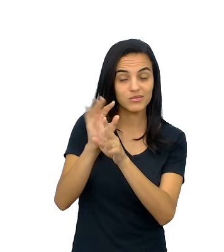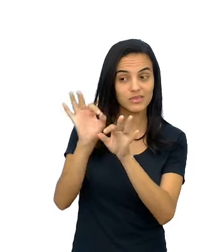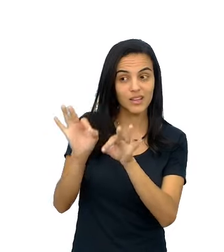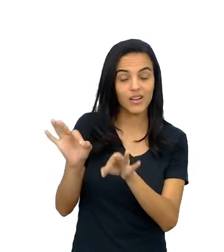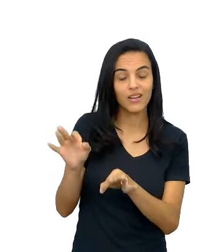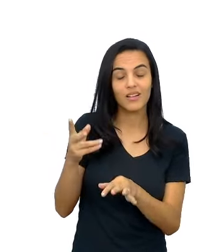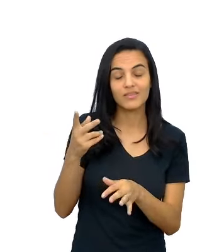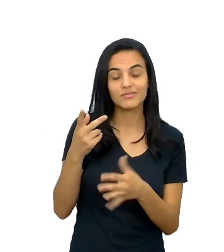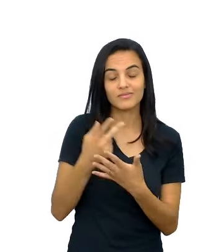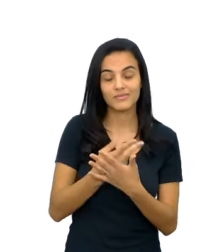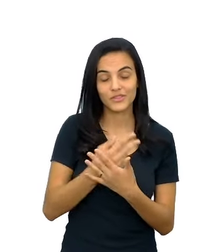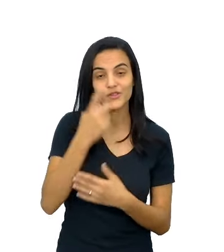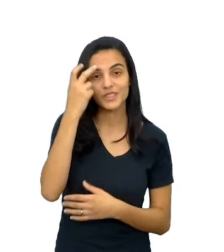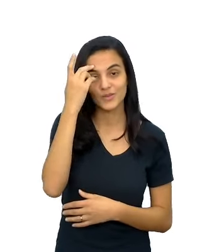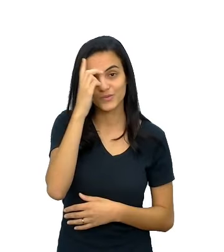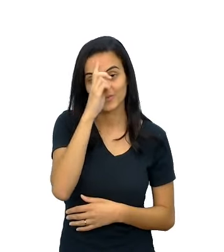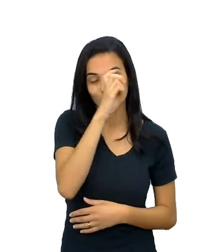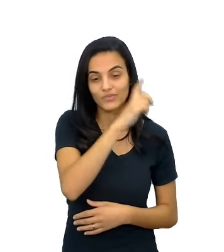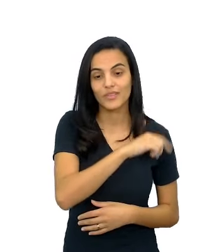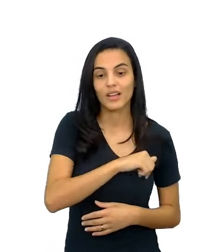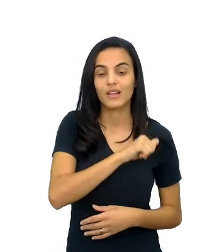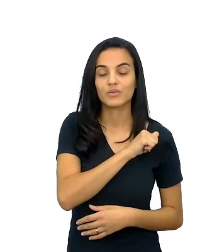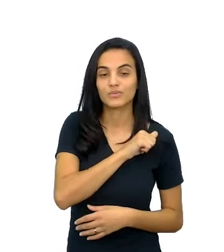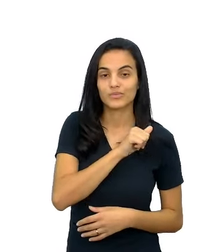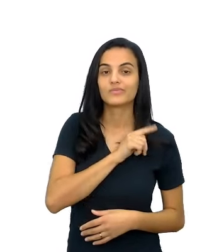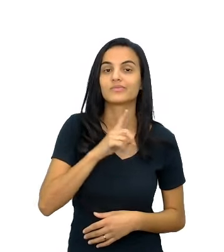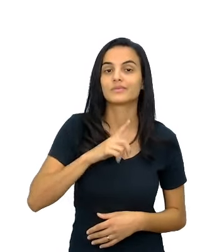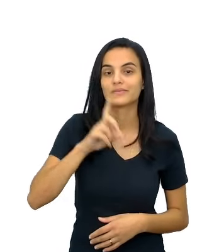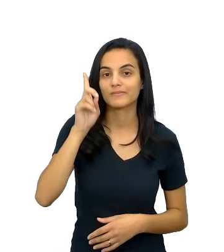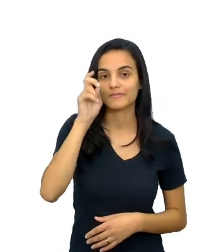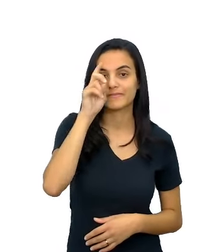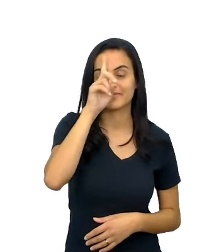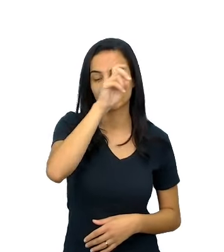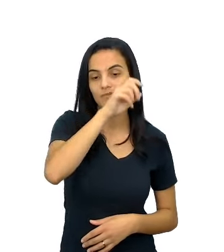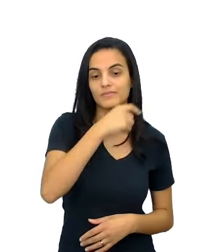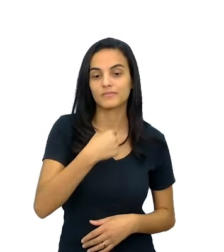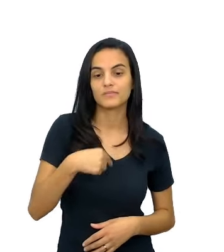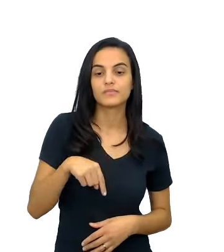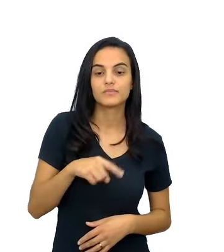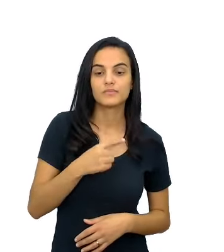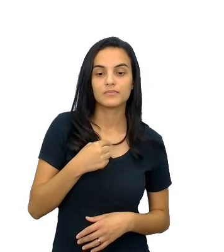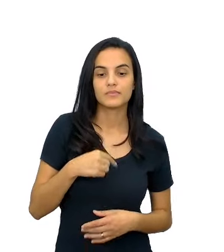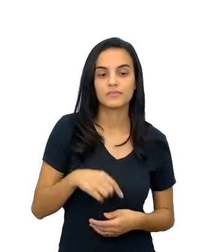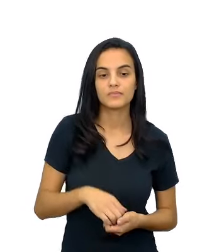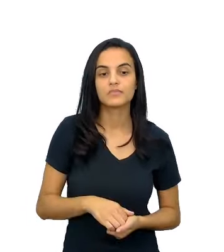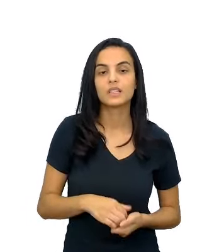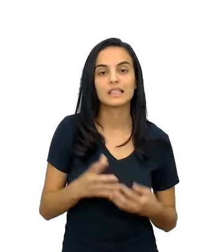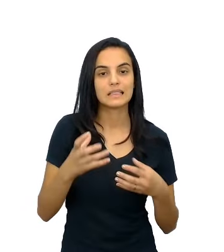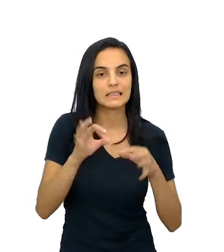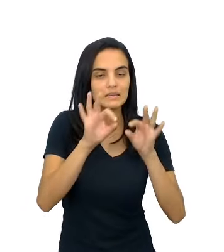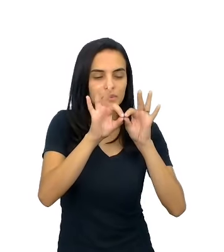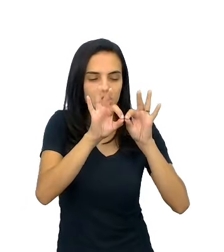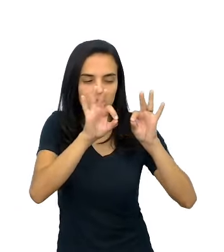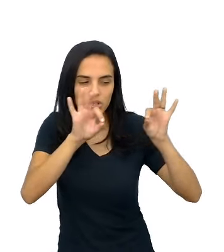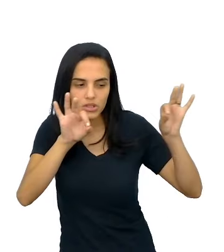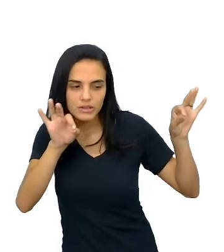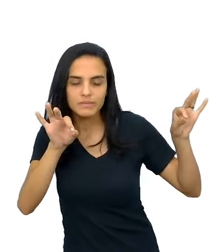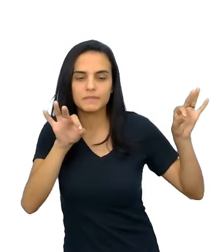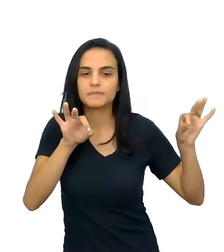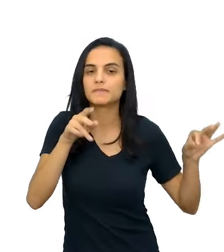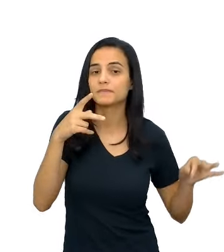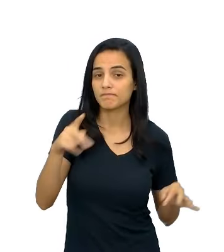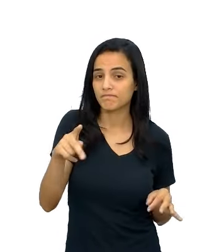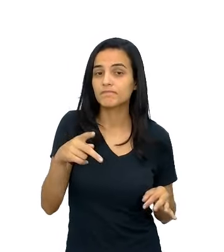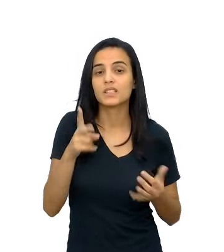desconhecidas. Isso os alunos têm bastante dificuldade quando eles têm que medir, né, aquele segmento, e eles